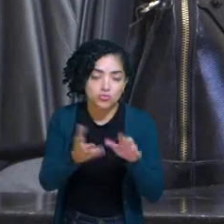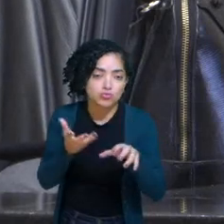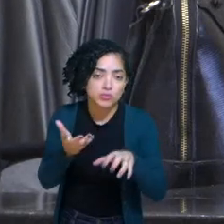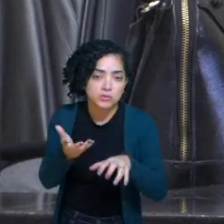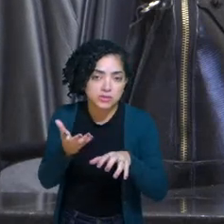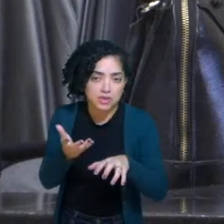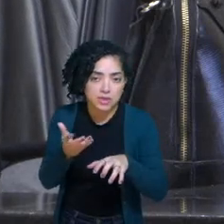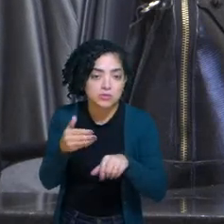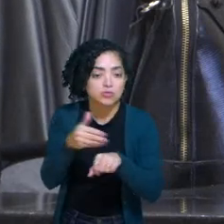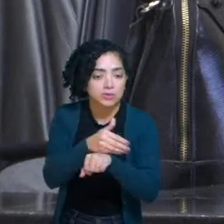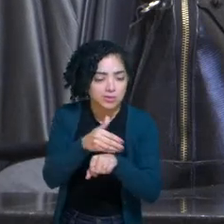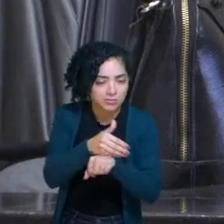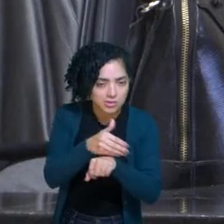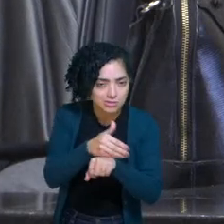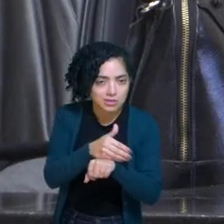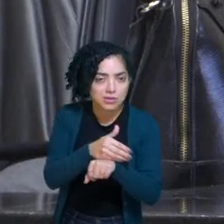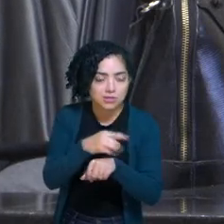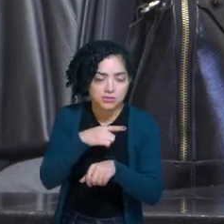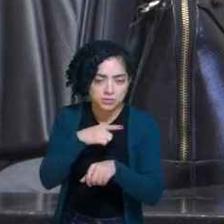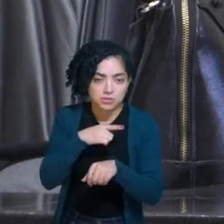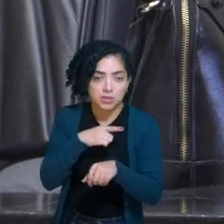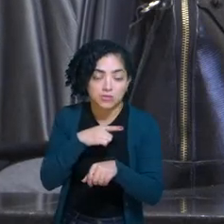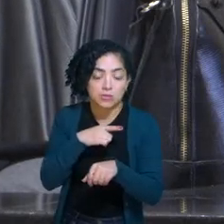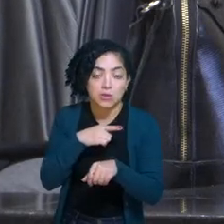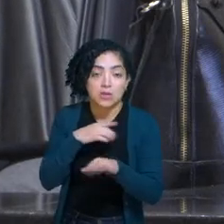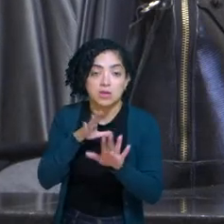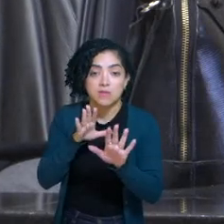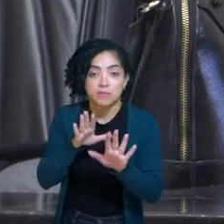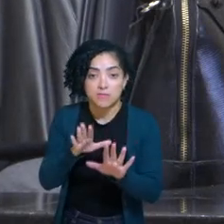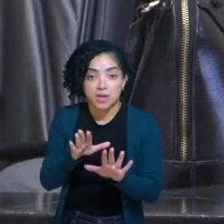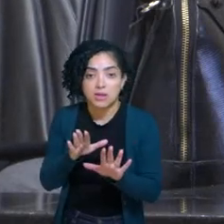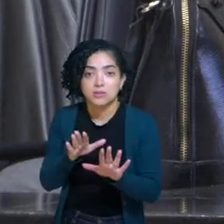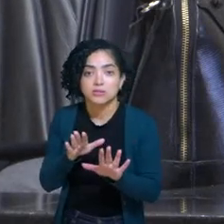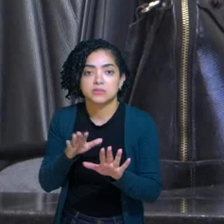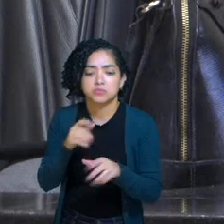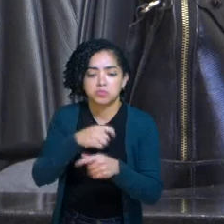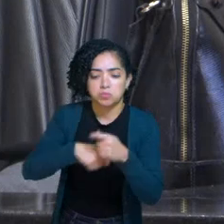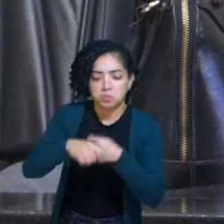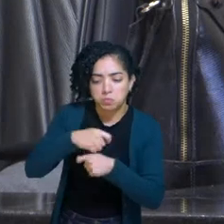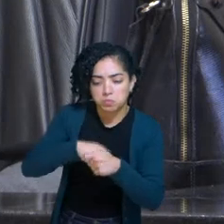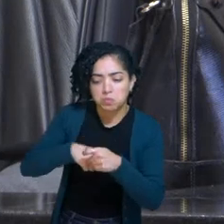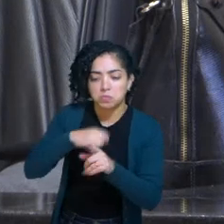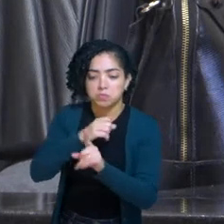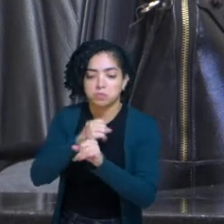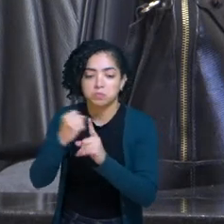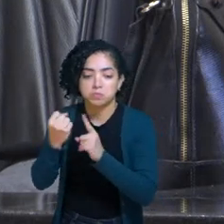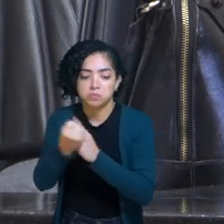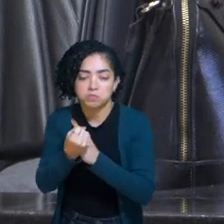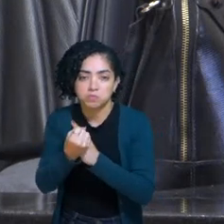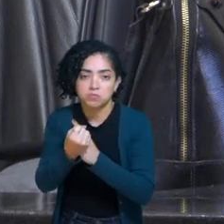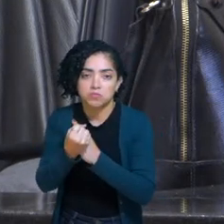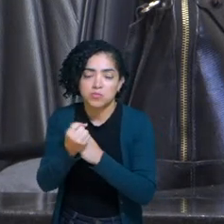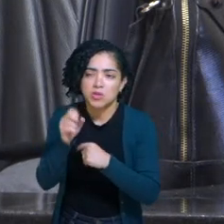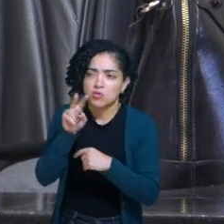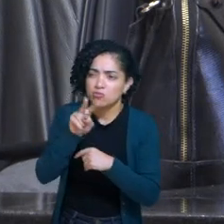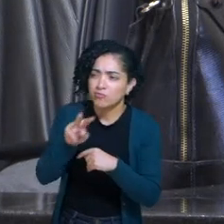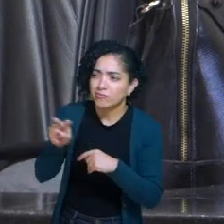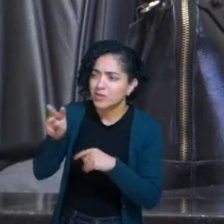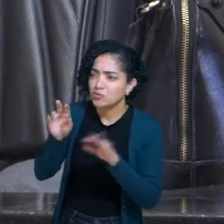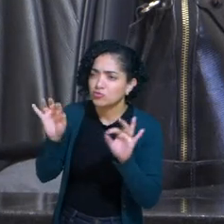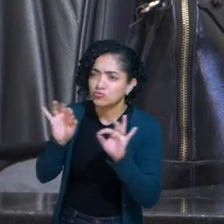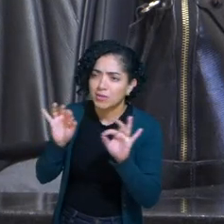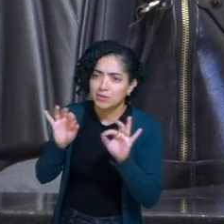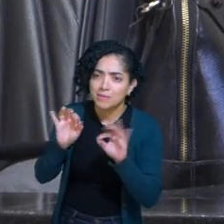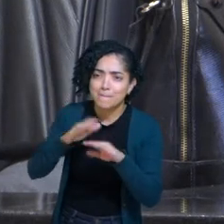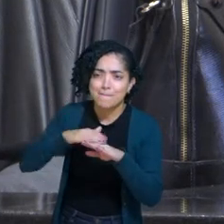tenho acesso a isso e passando por pautas econômicas por pautas sociais eu não vejo nada hoje mais